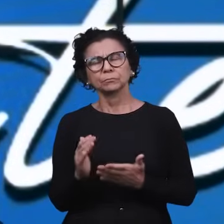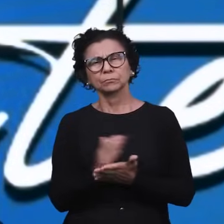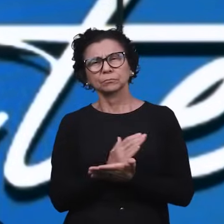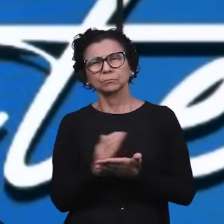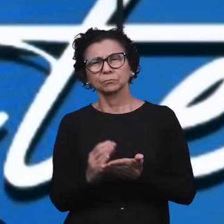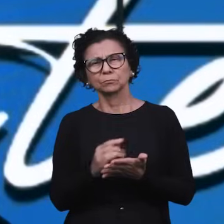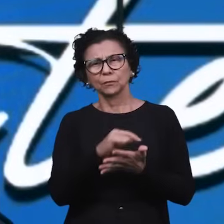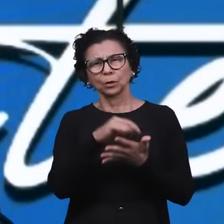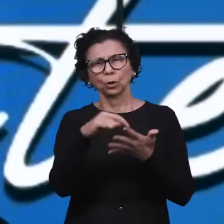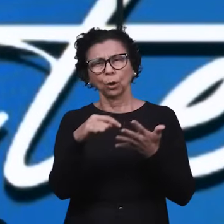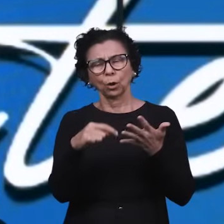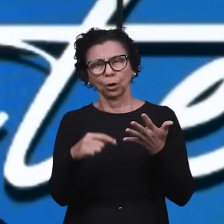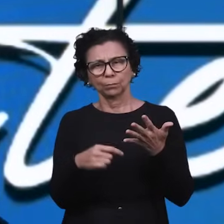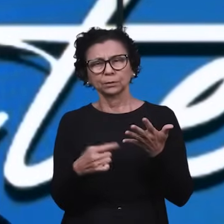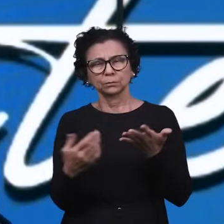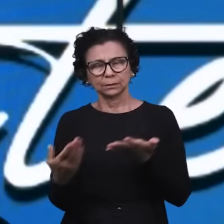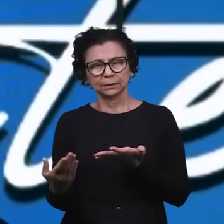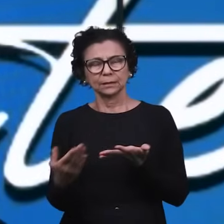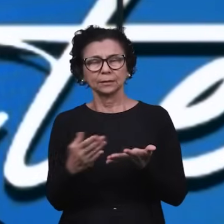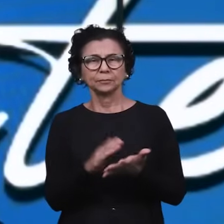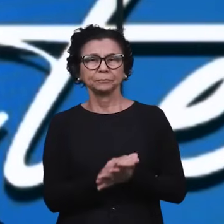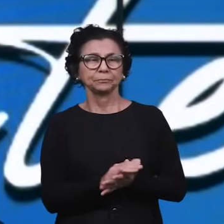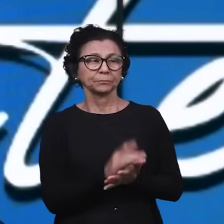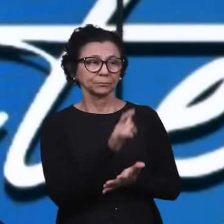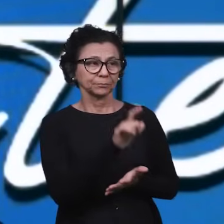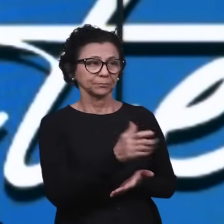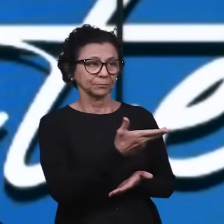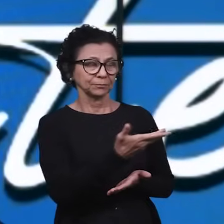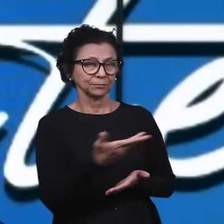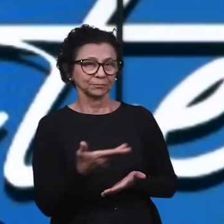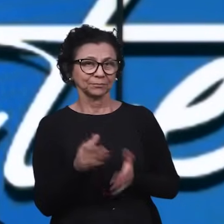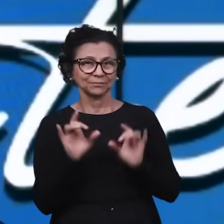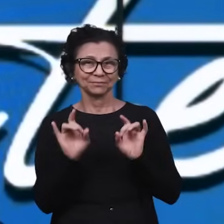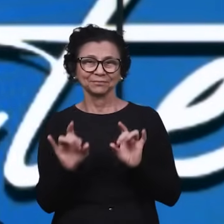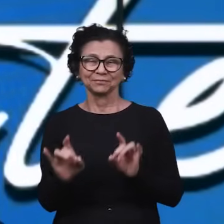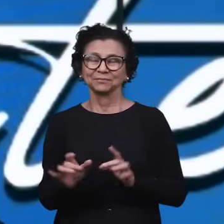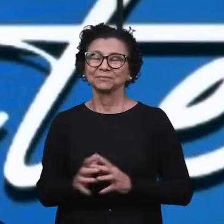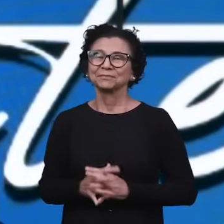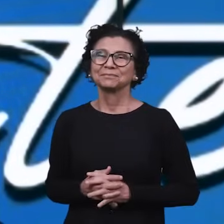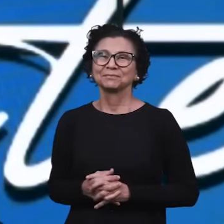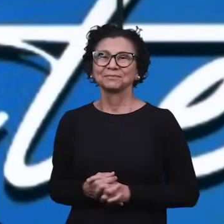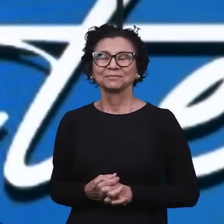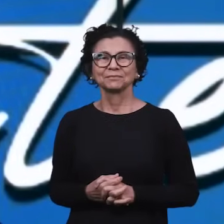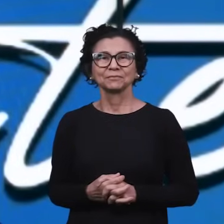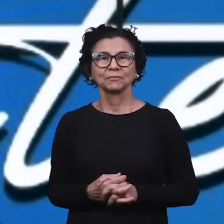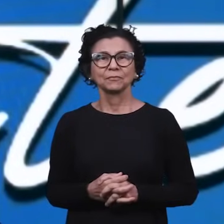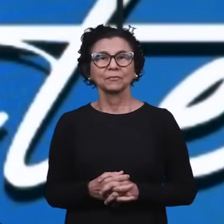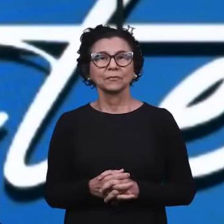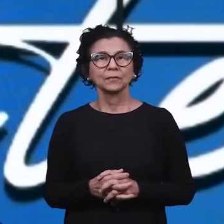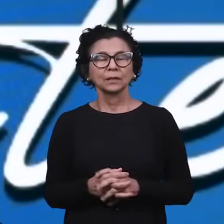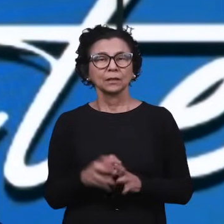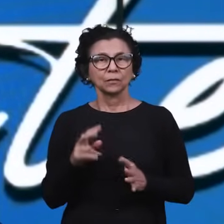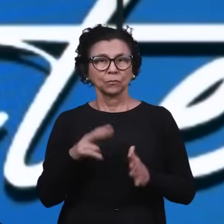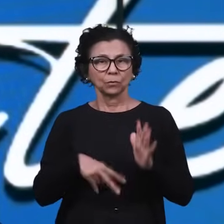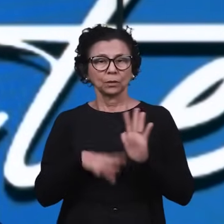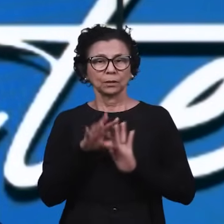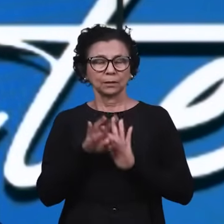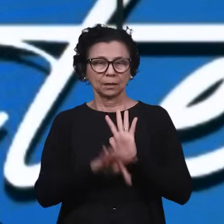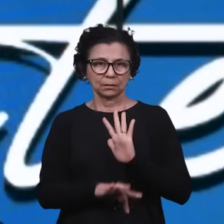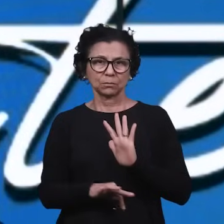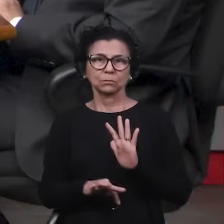serem feitas pela nossa convidada especial, a irmã Eliane Ferreira. Mas antes, nós vamos ler um texto bíblico na Palavra de Deus. Eu vou